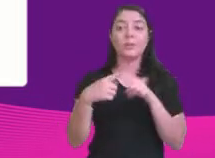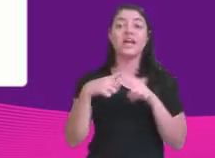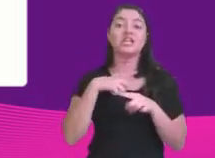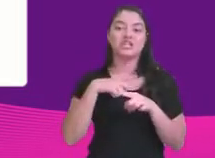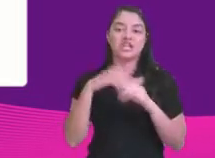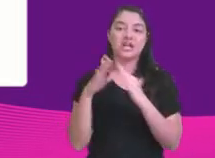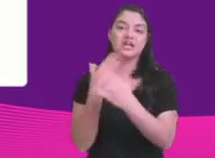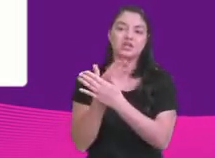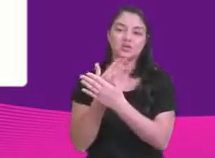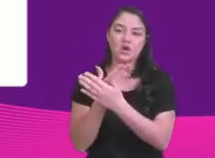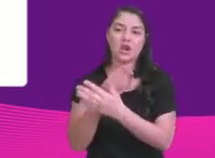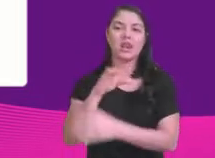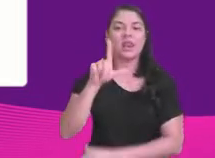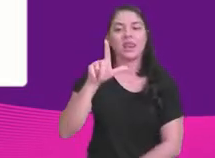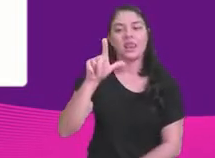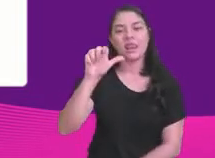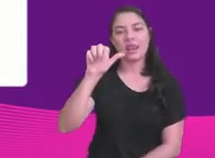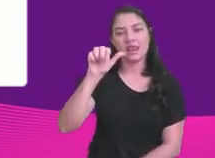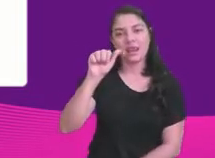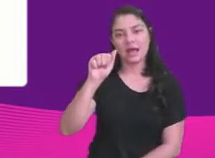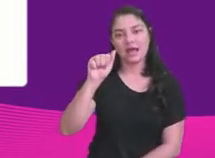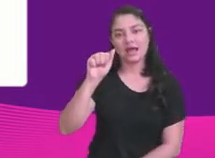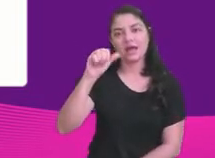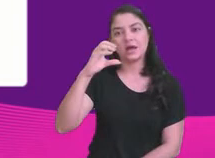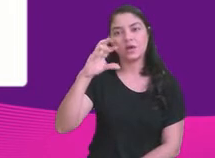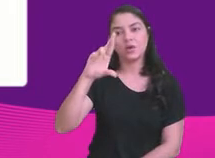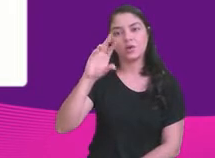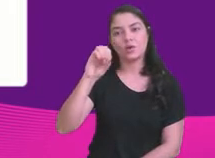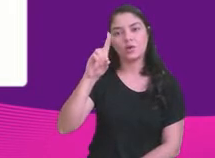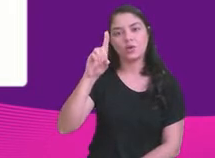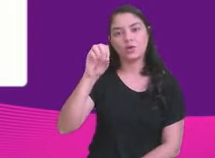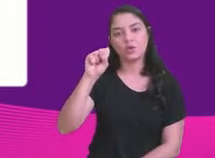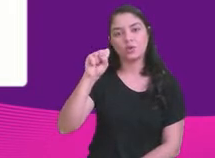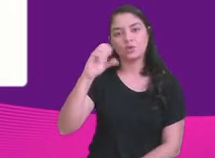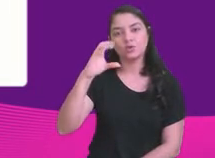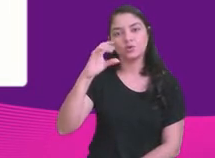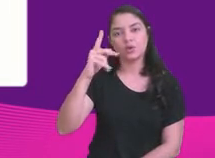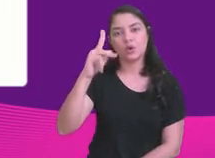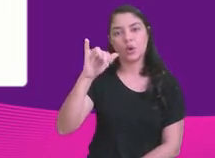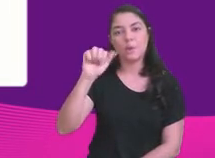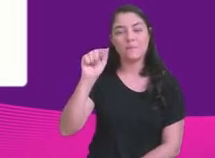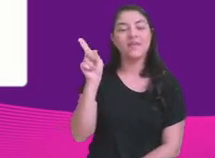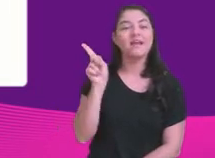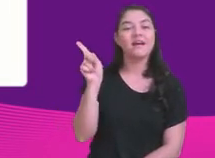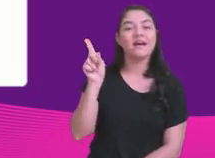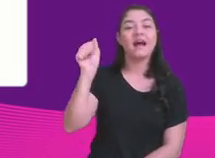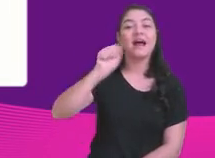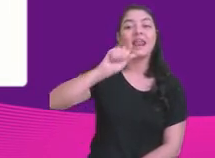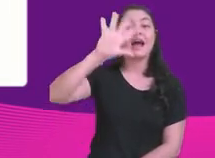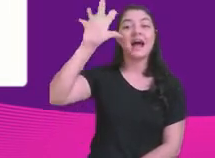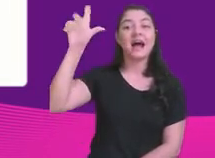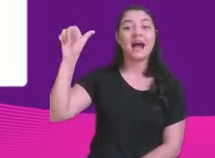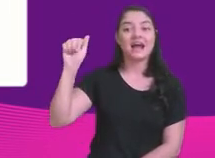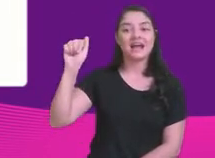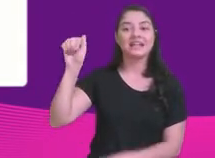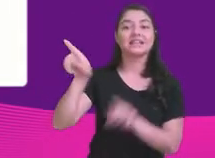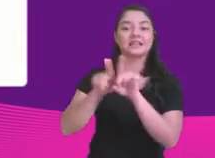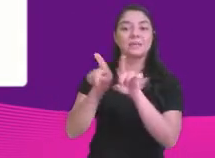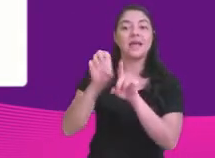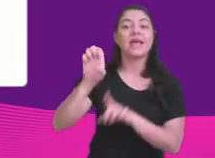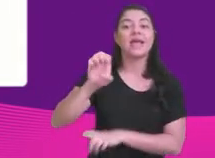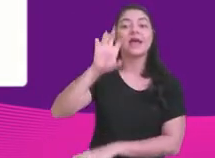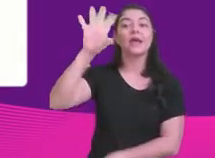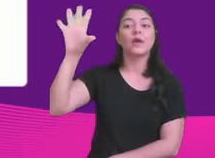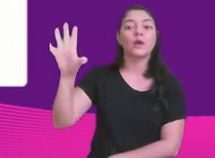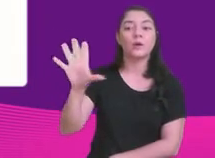poderia ser adequada, por exemplo, na Ásia e na Europa, algumas escolas onde existia dúvida a respeito da laparoscopia,